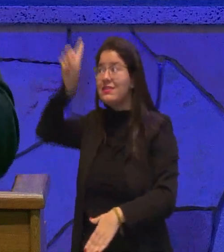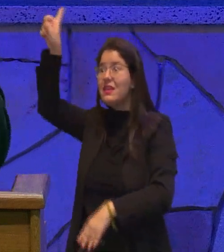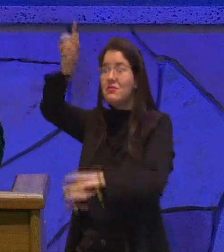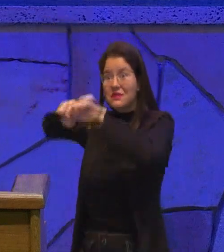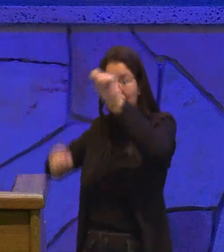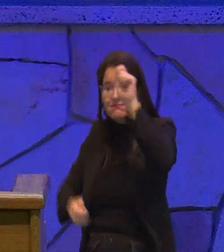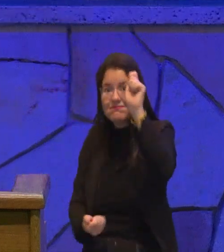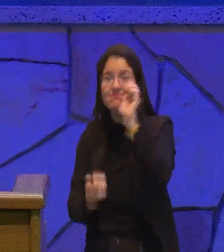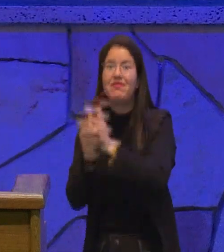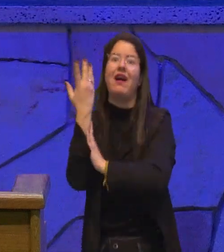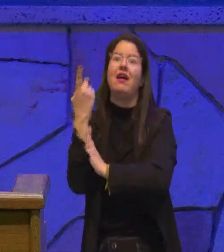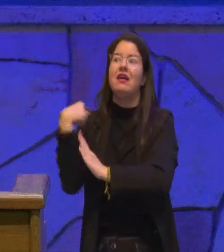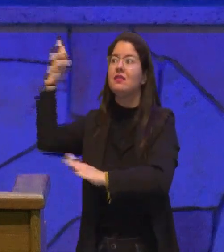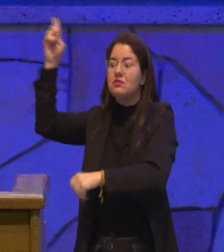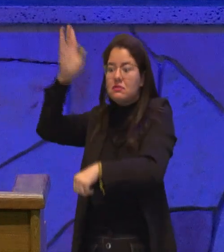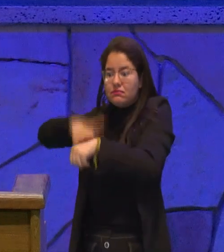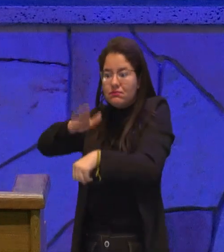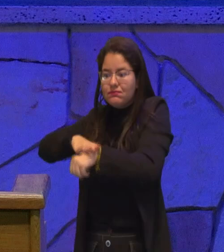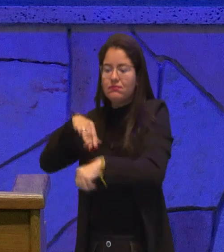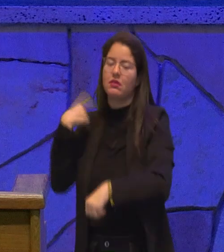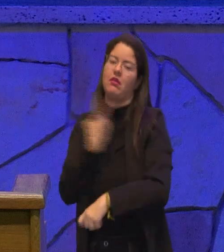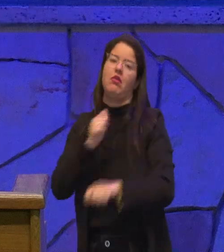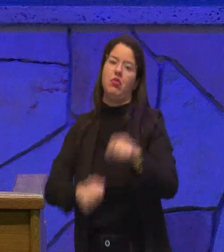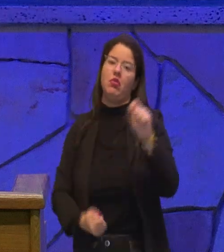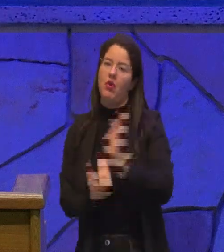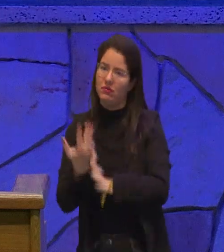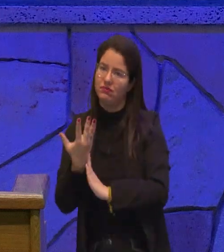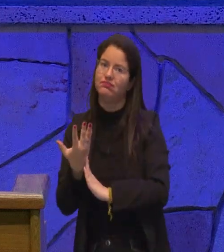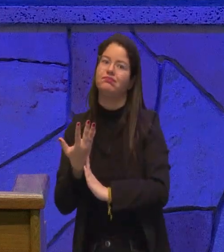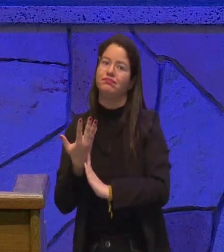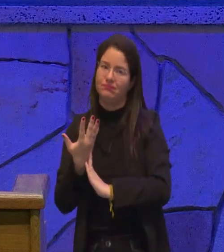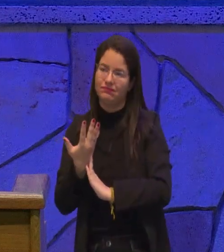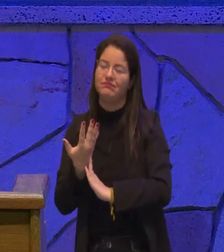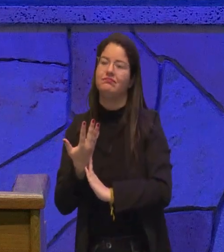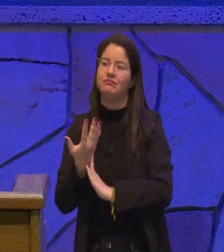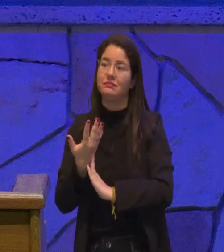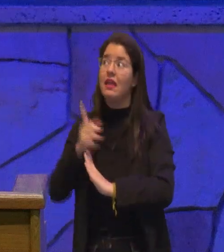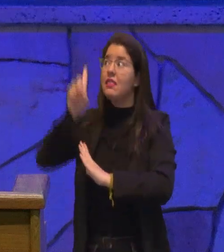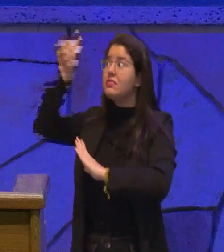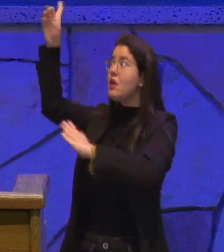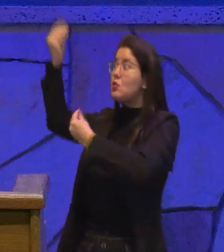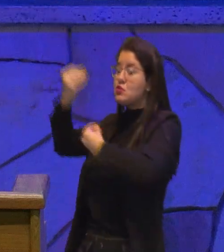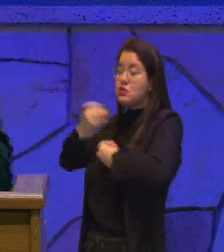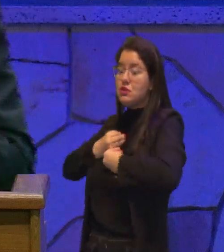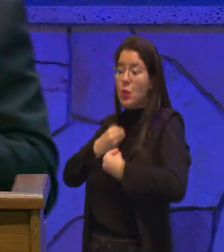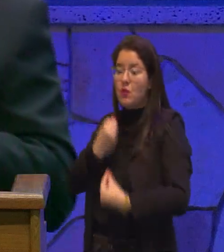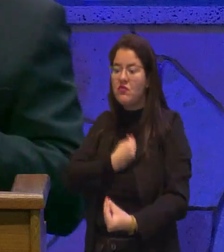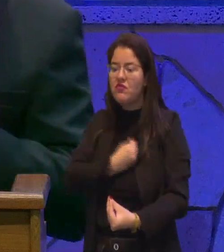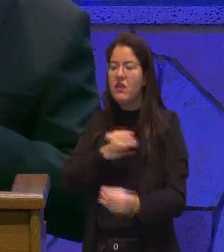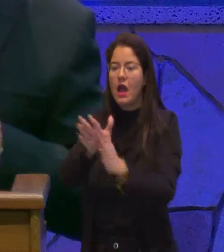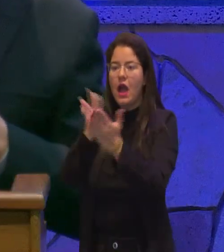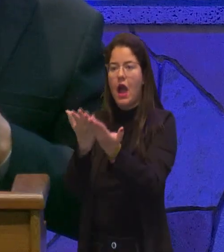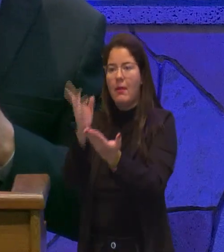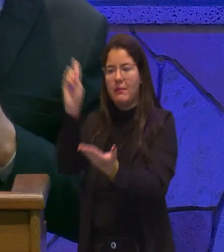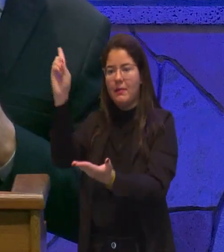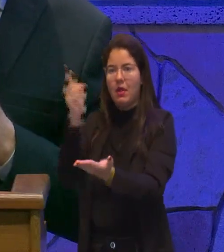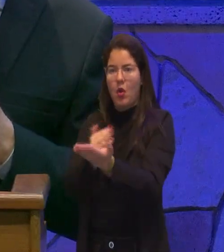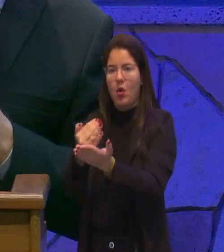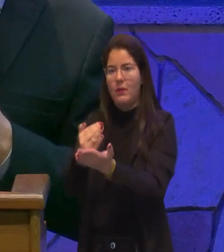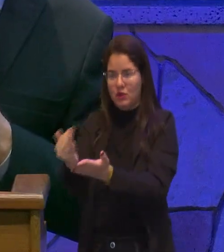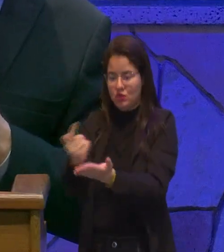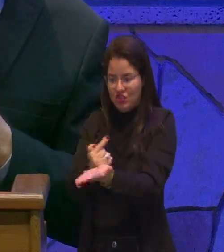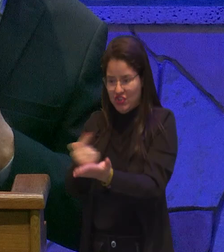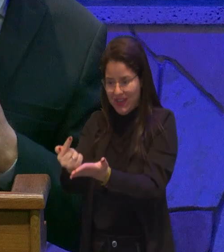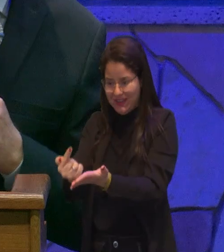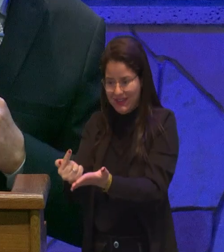pela ação direta de Deus. Quando nós recebemos vida, abra sua Bíblia em Gênesis. Eu quero falar